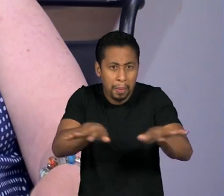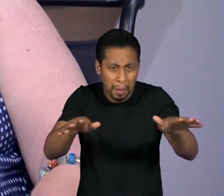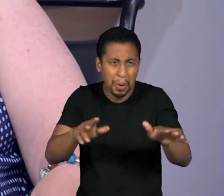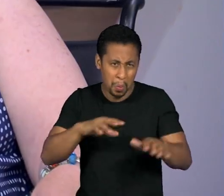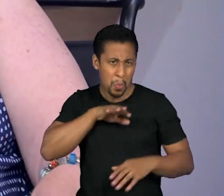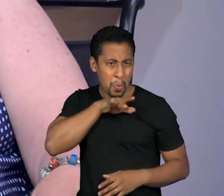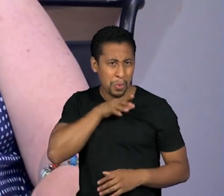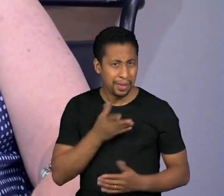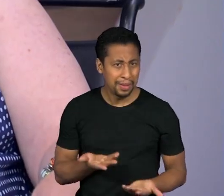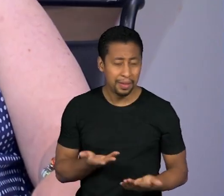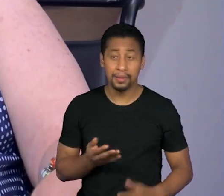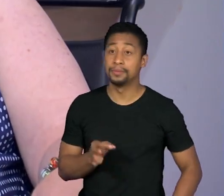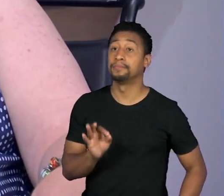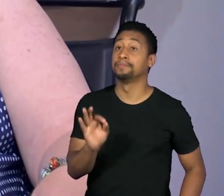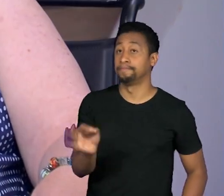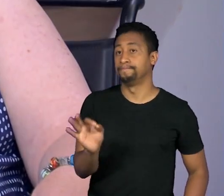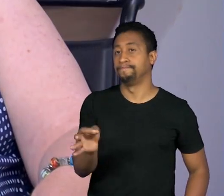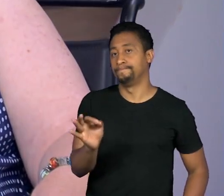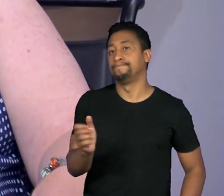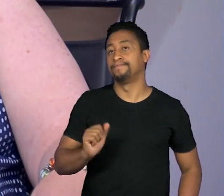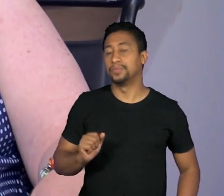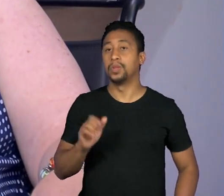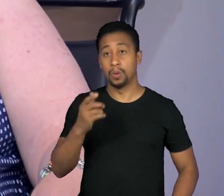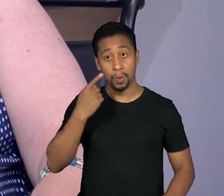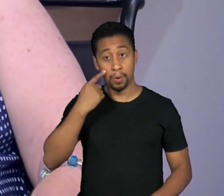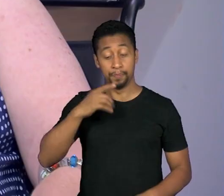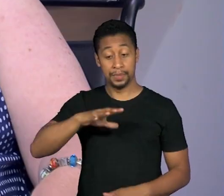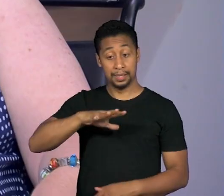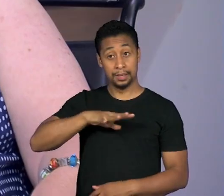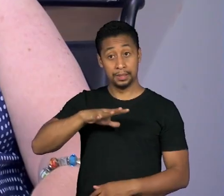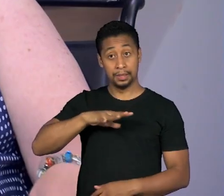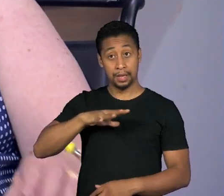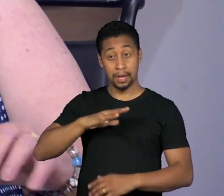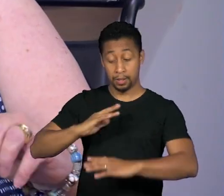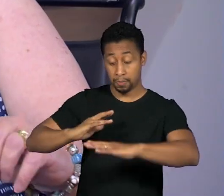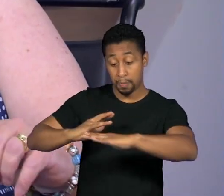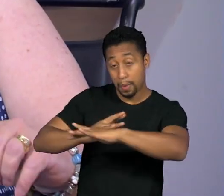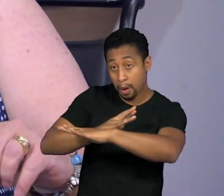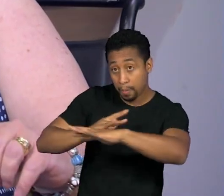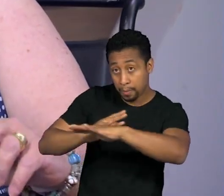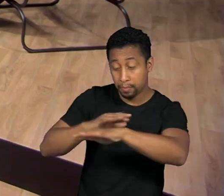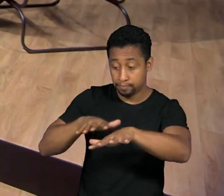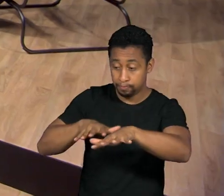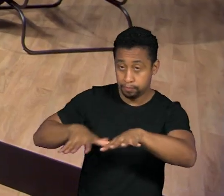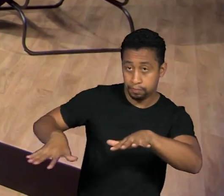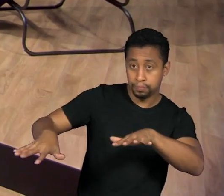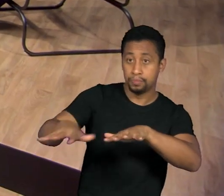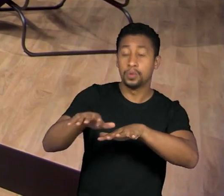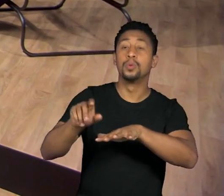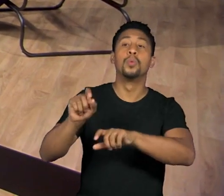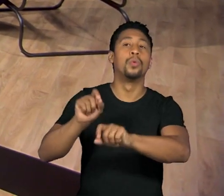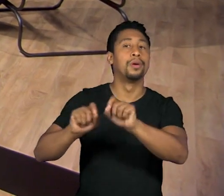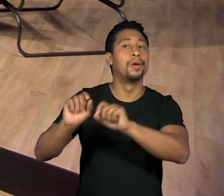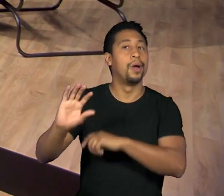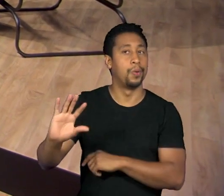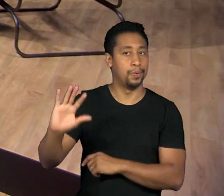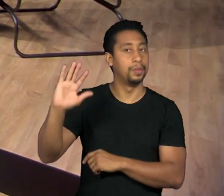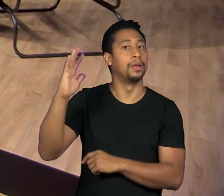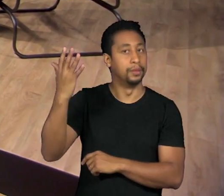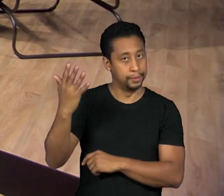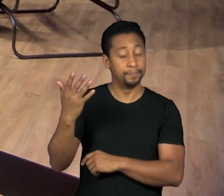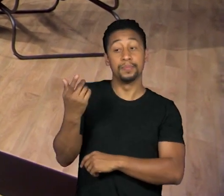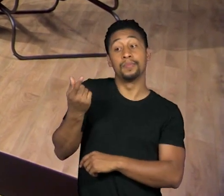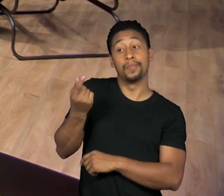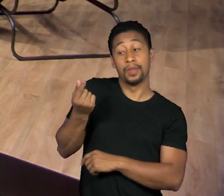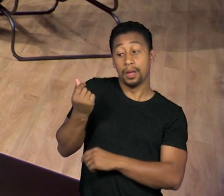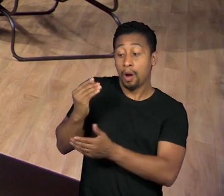Exatamente. Agora, esses grandes centros como atratores de recursos financeiros. Então,